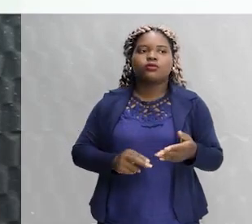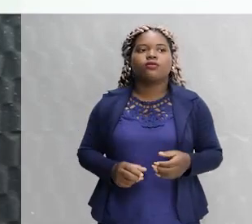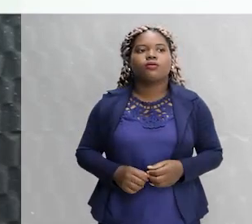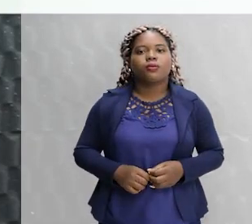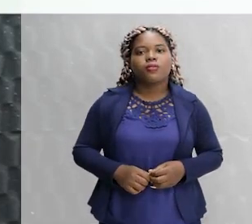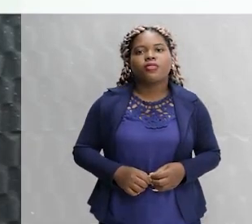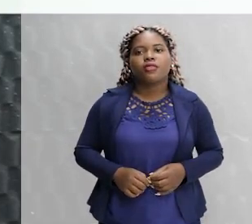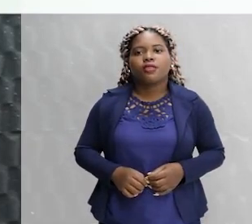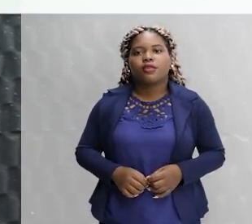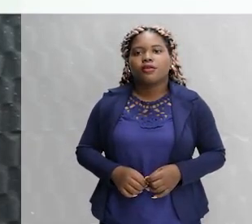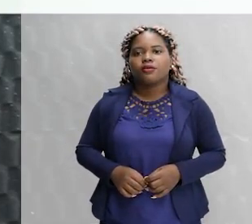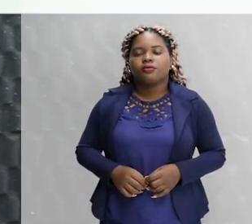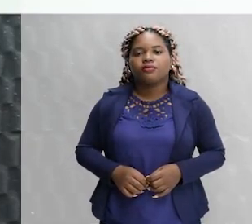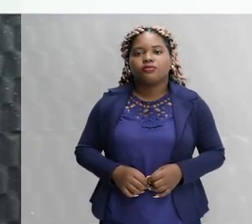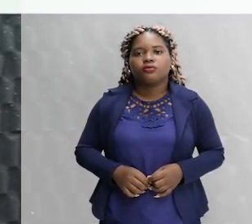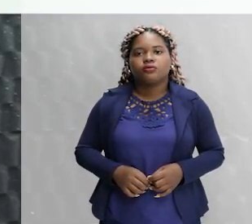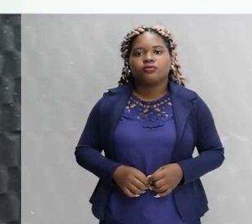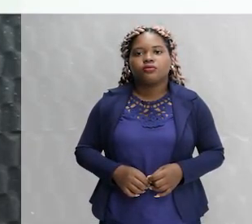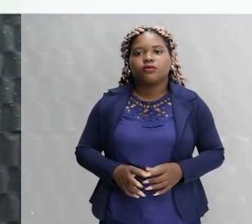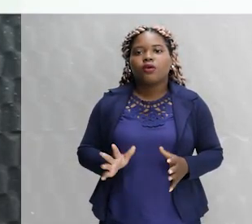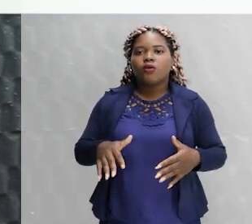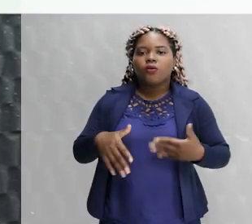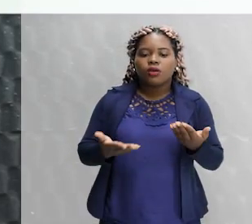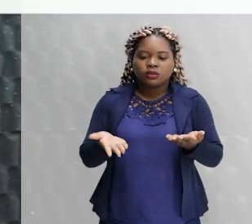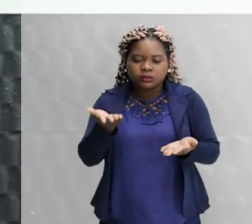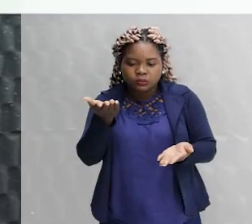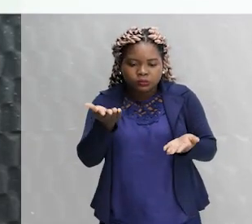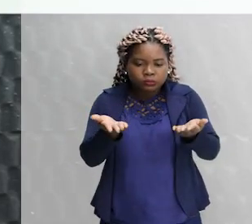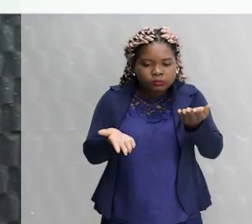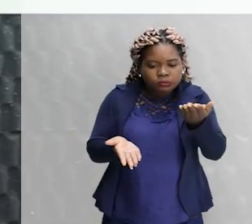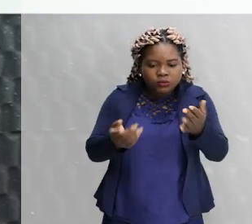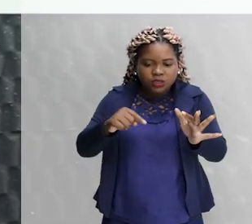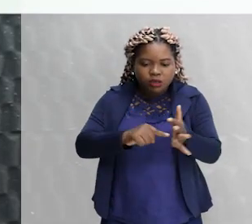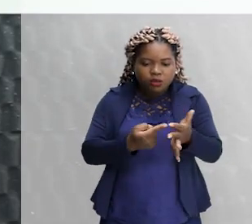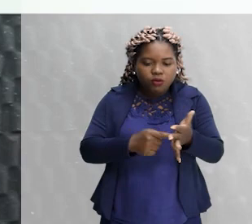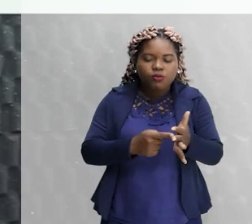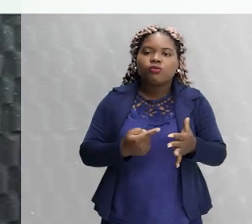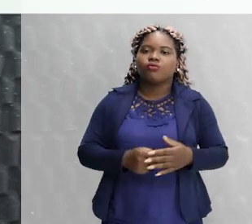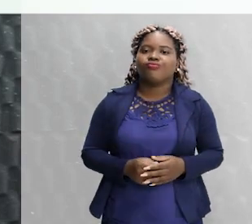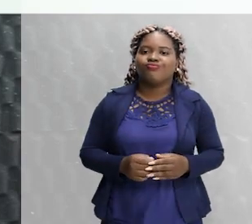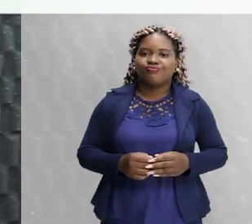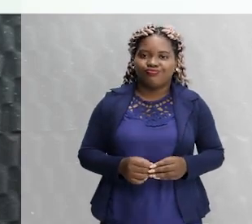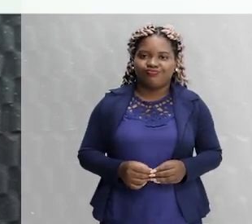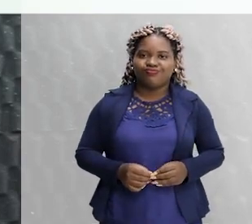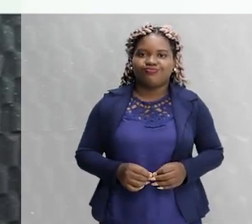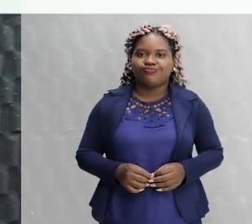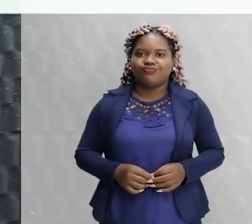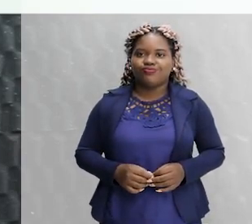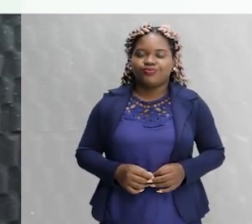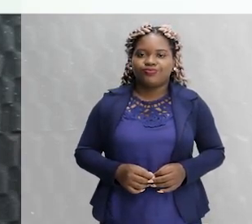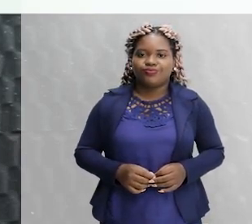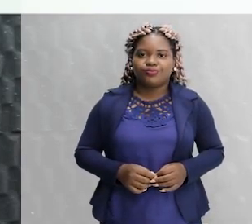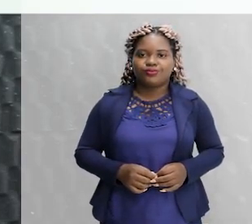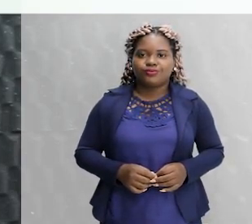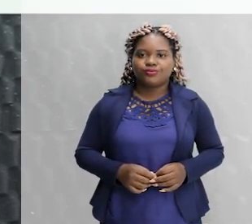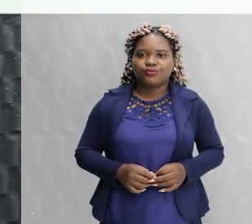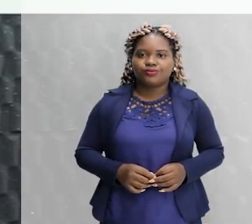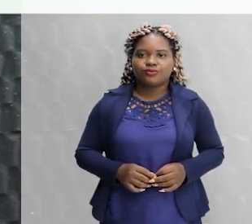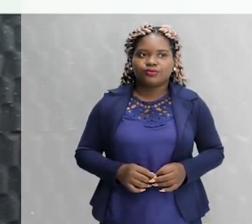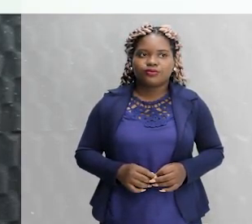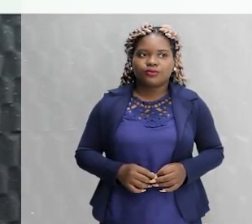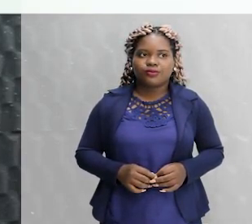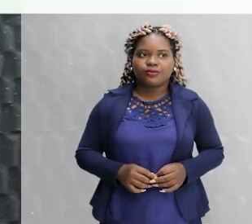Certo? Muito bem. Quais são os pesos dessas notas? Quais são os pesos das notas? Ó,